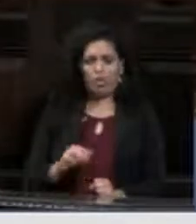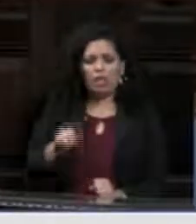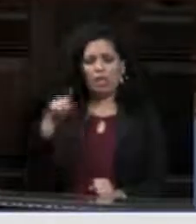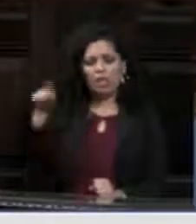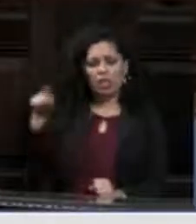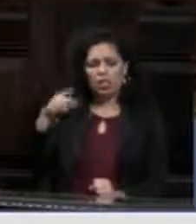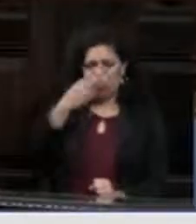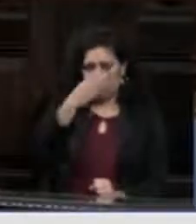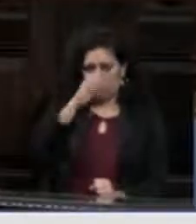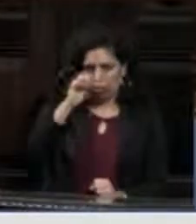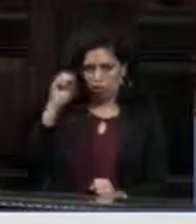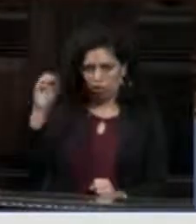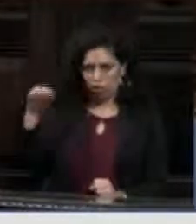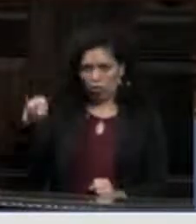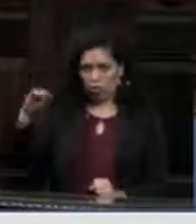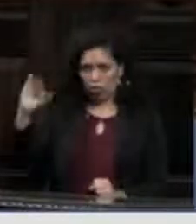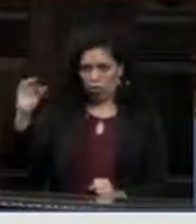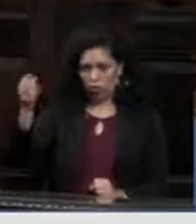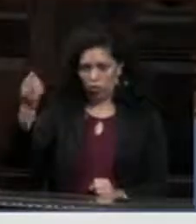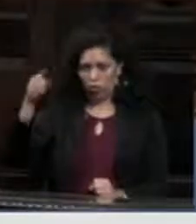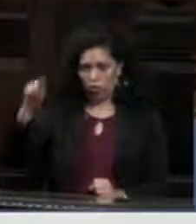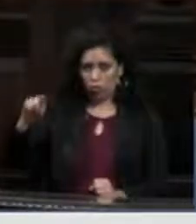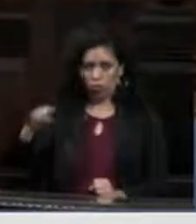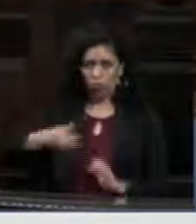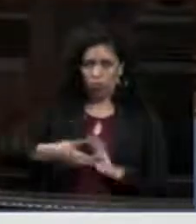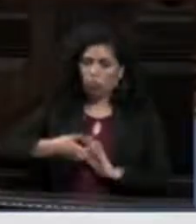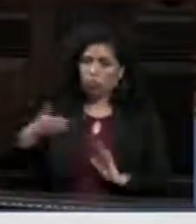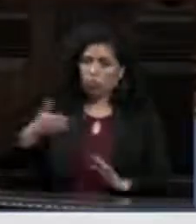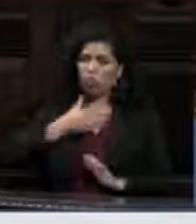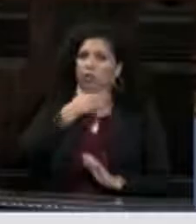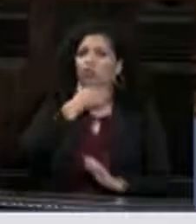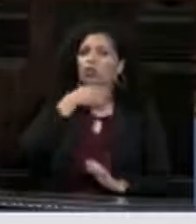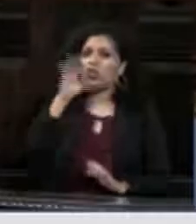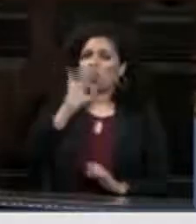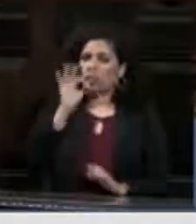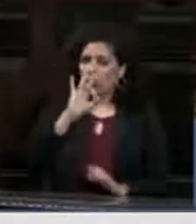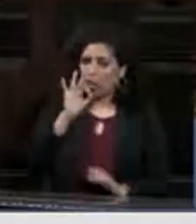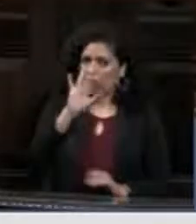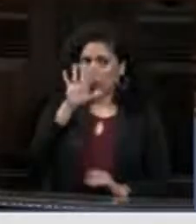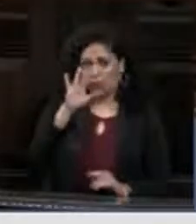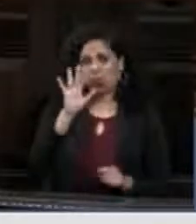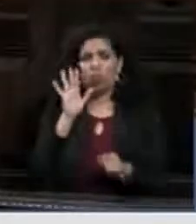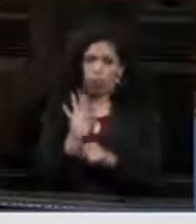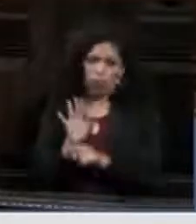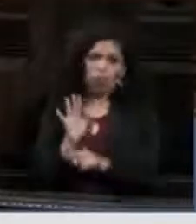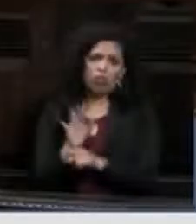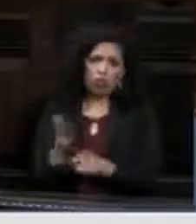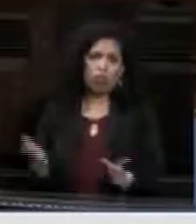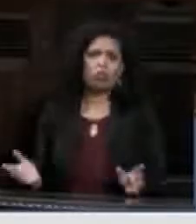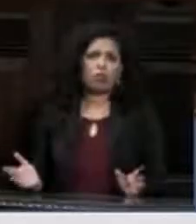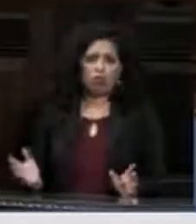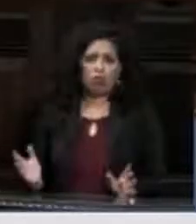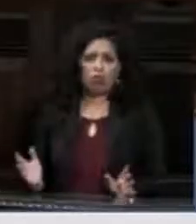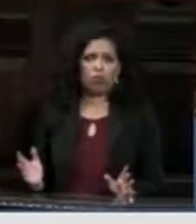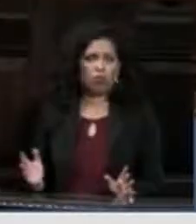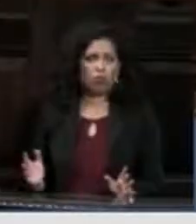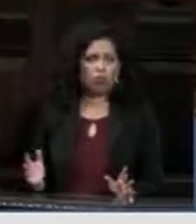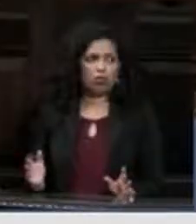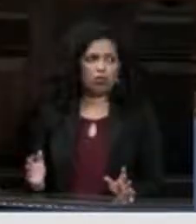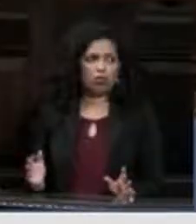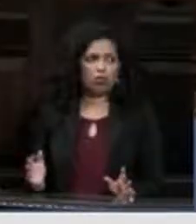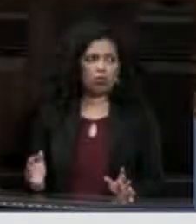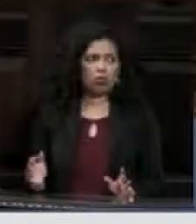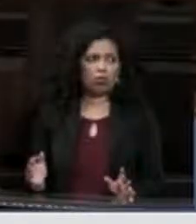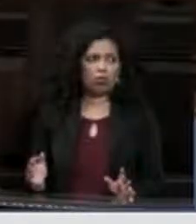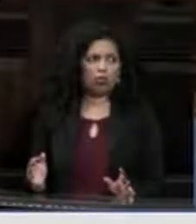crise. Eu diria que talvez não tenham sido nem esses salários que nos empurraram para a crise, porque o que nos empurrou para a